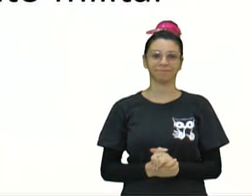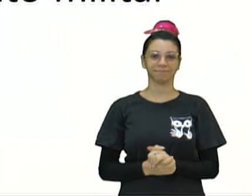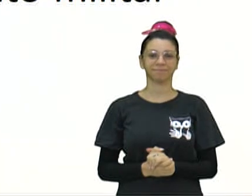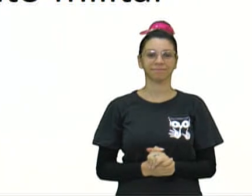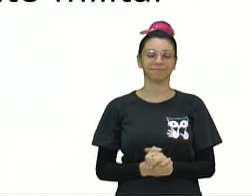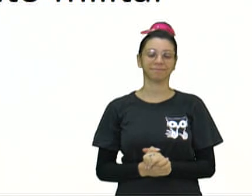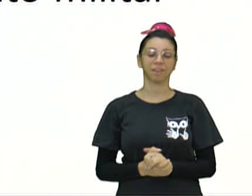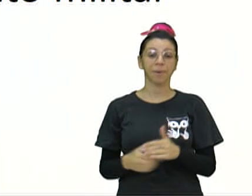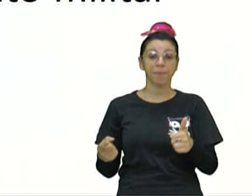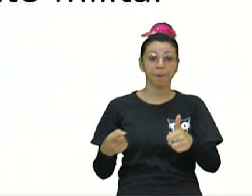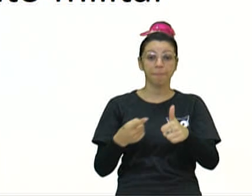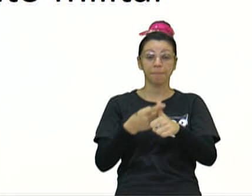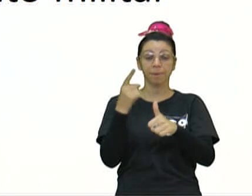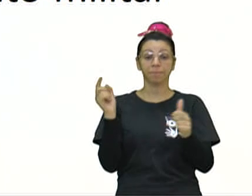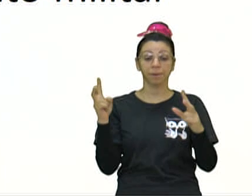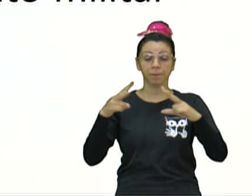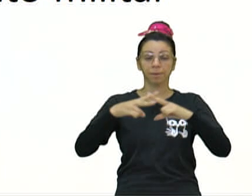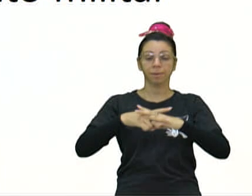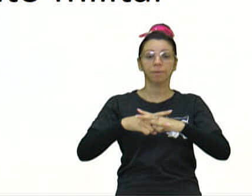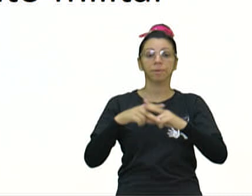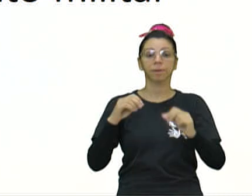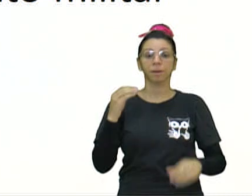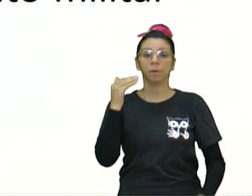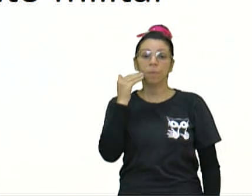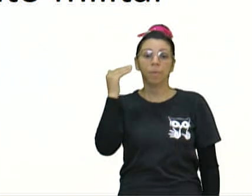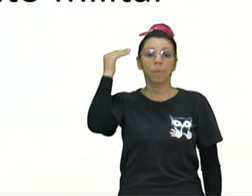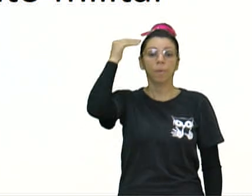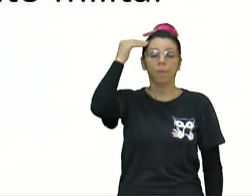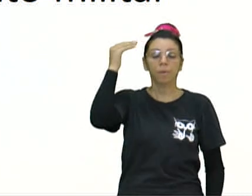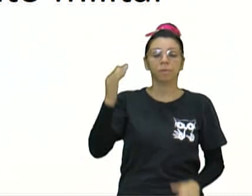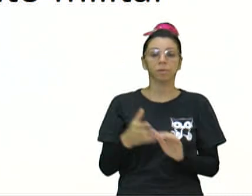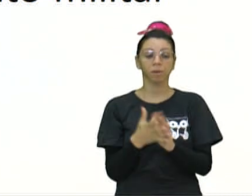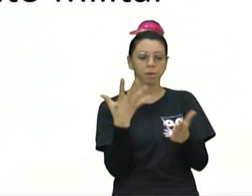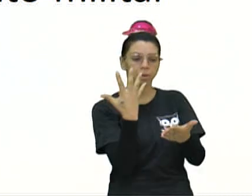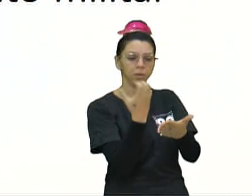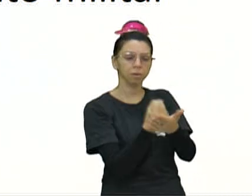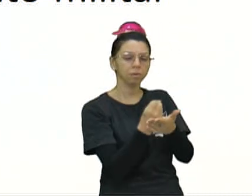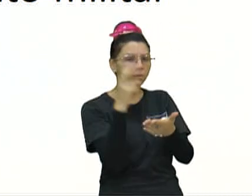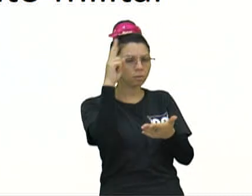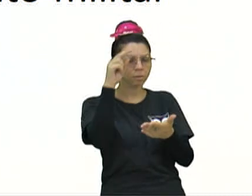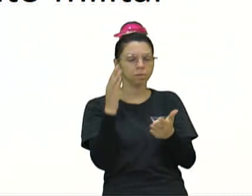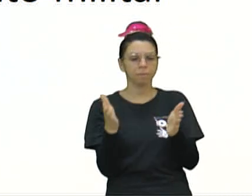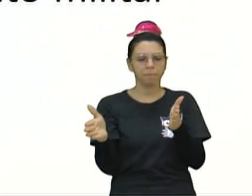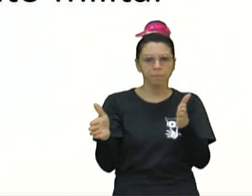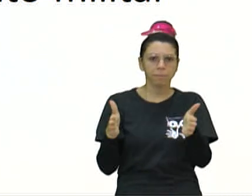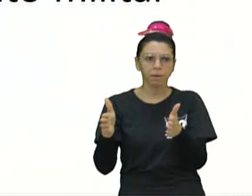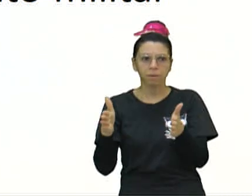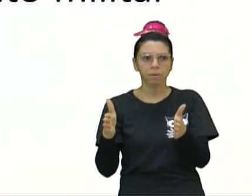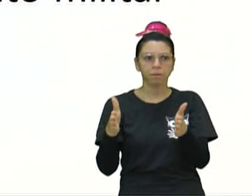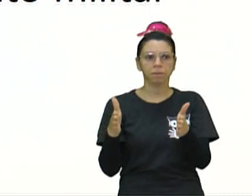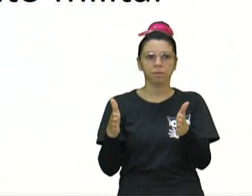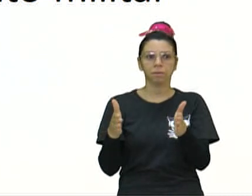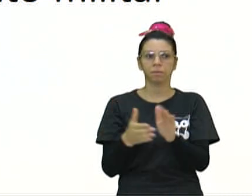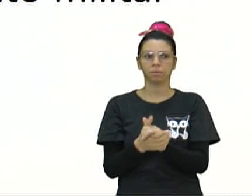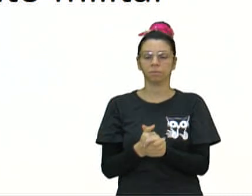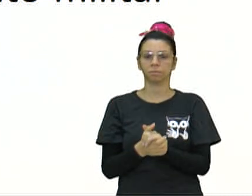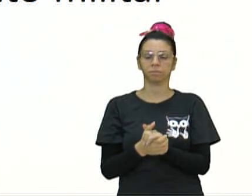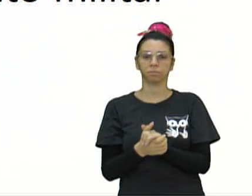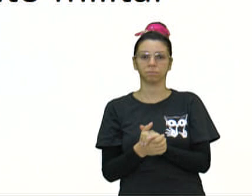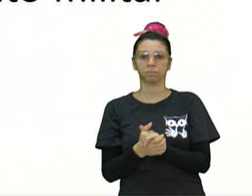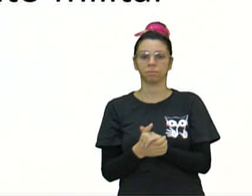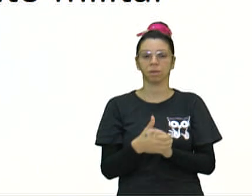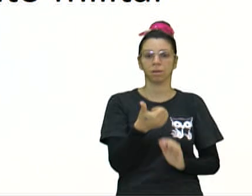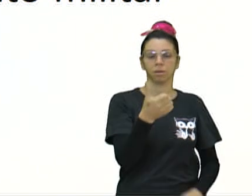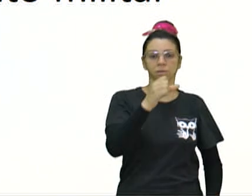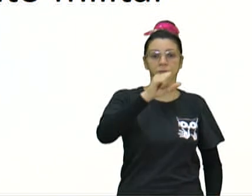primeiras artes marciais coreanas possuem registros históricos datados entre 18 e 935